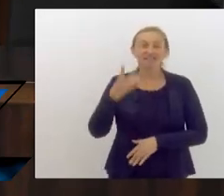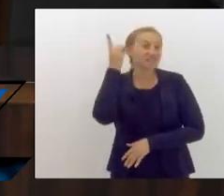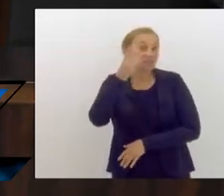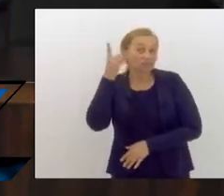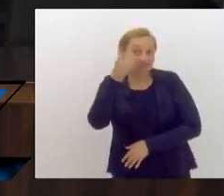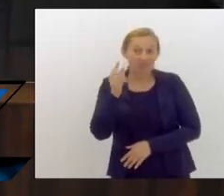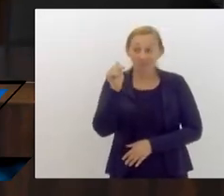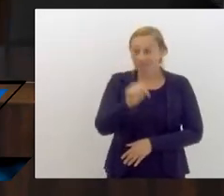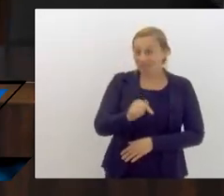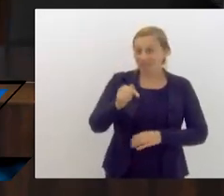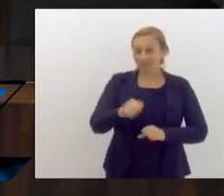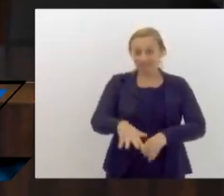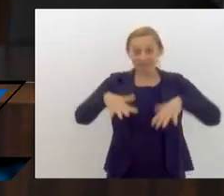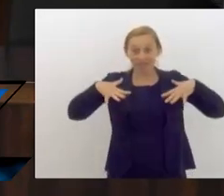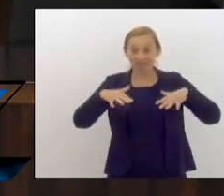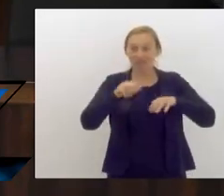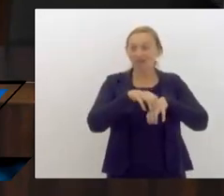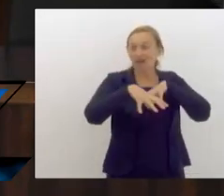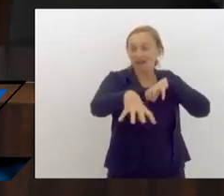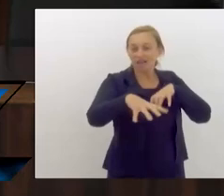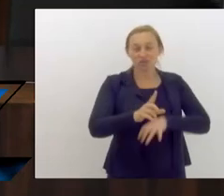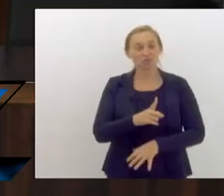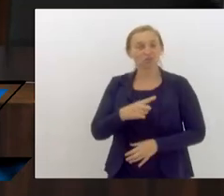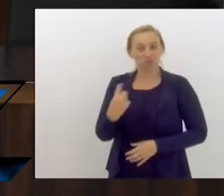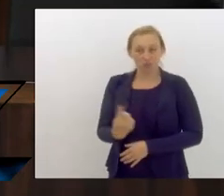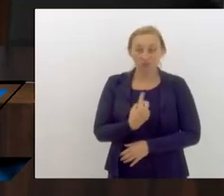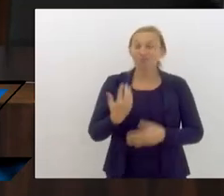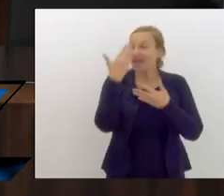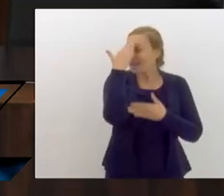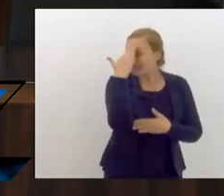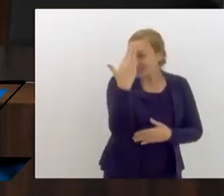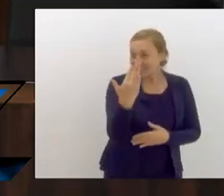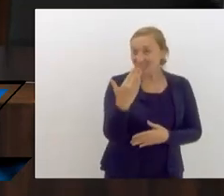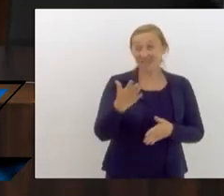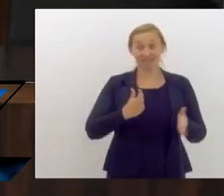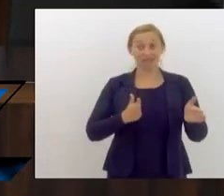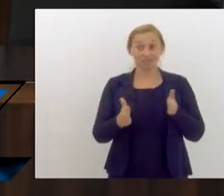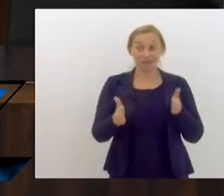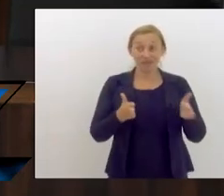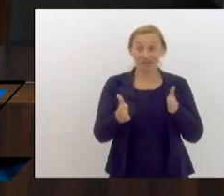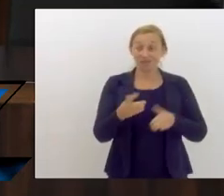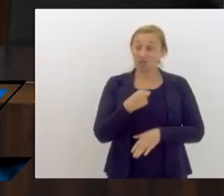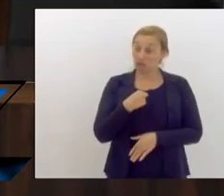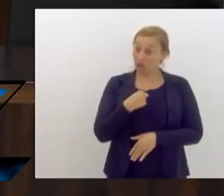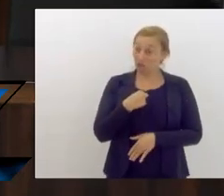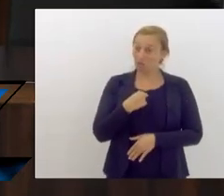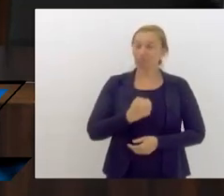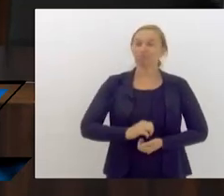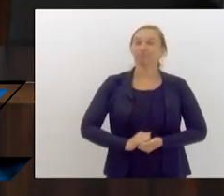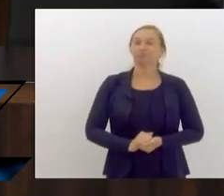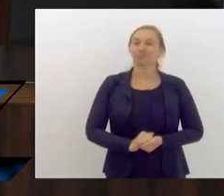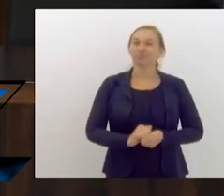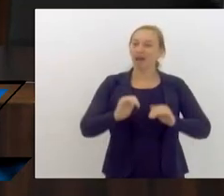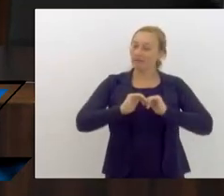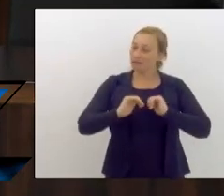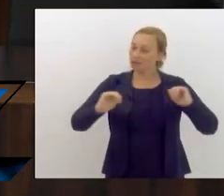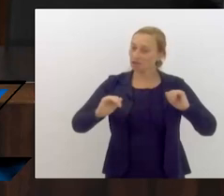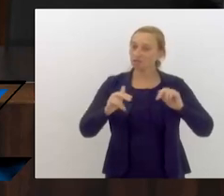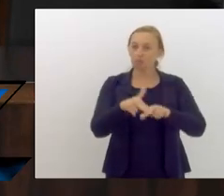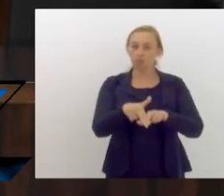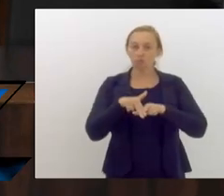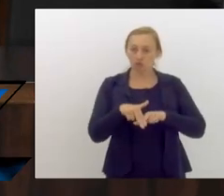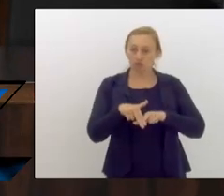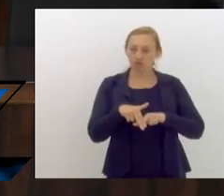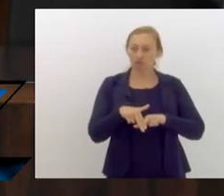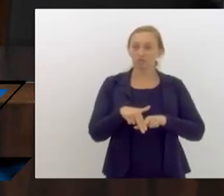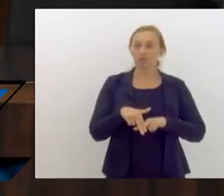plenário quem está no modo online conosco agradecer esse período e que eu me encontrei afastado por motivo de